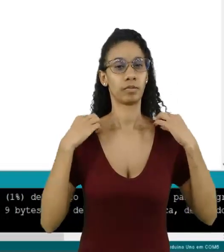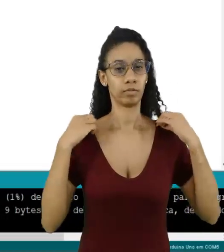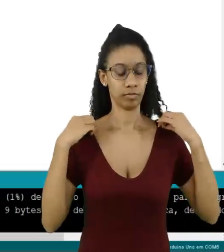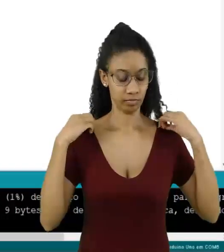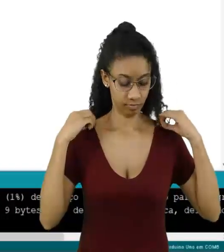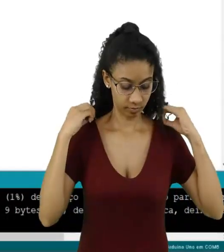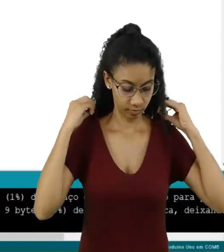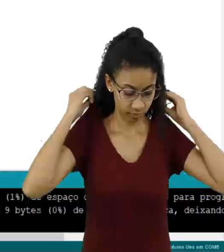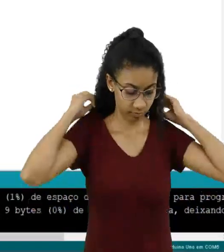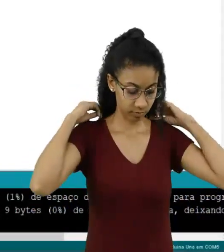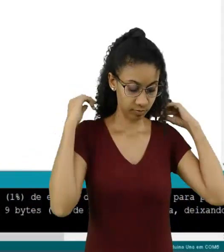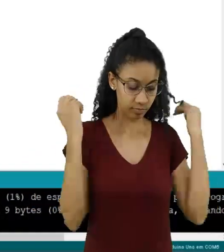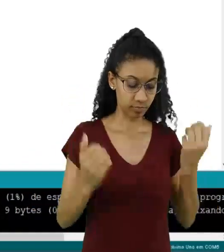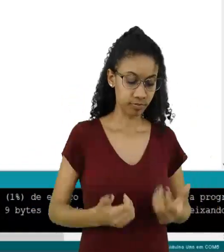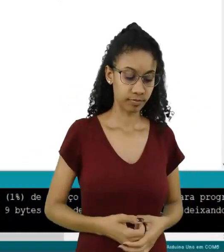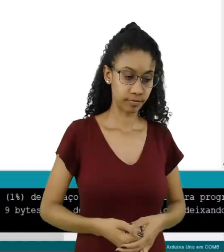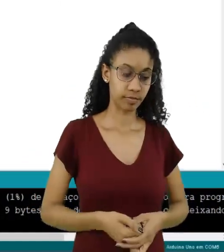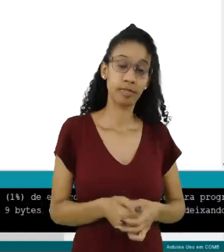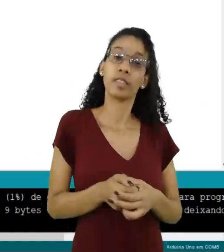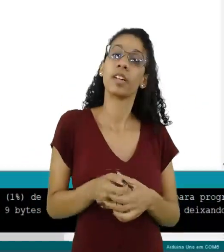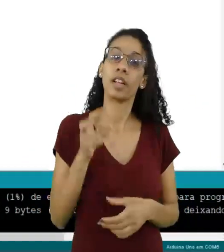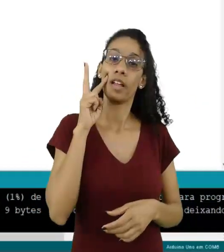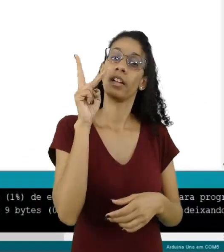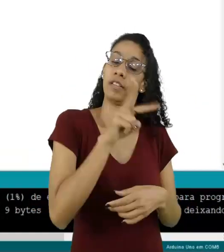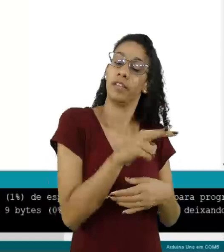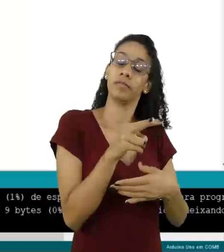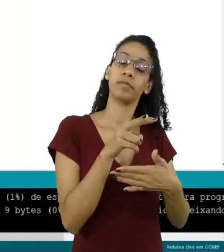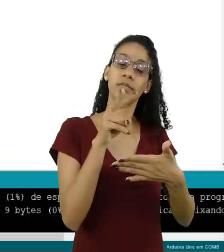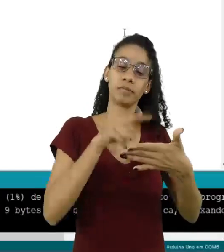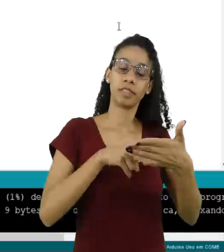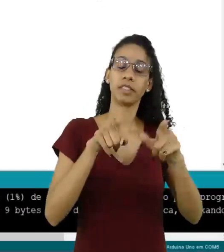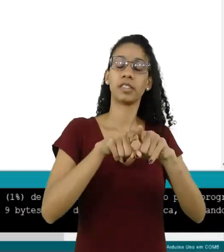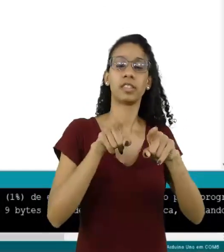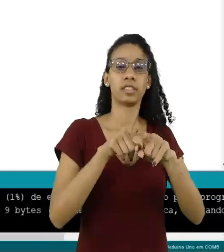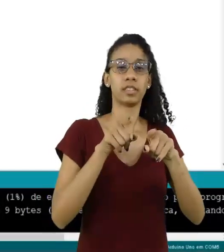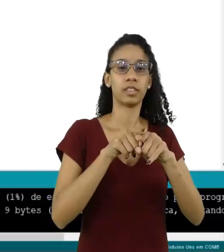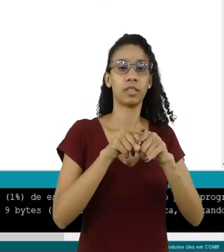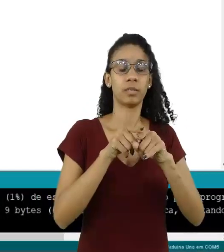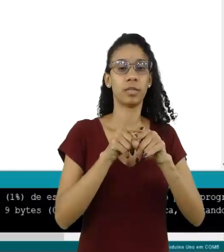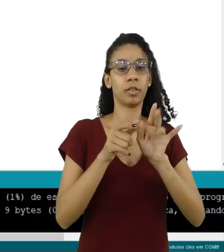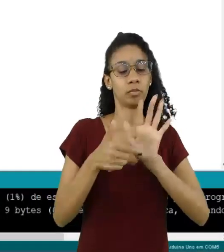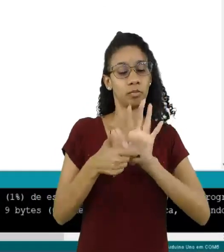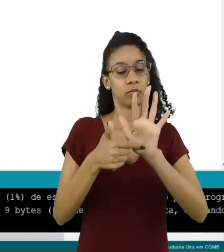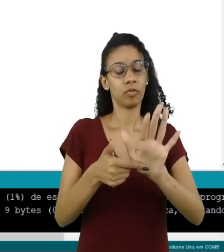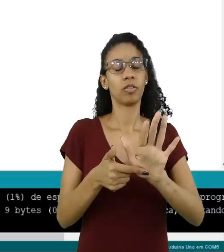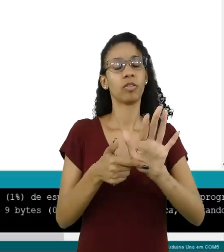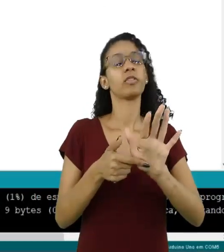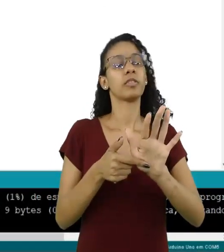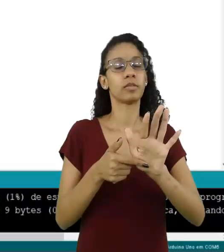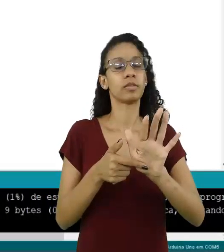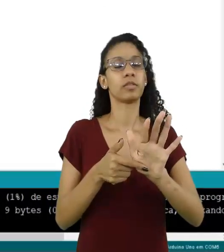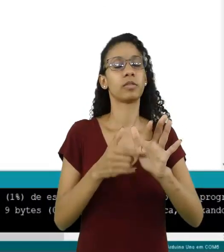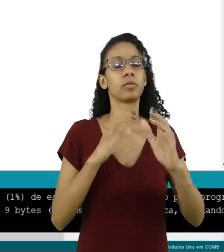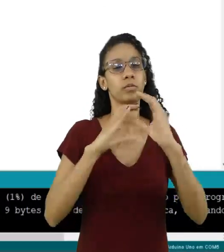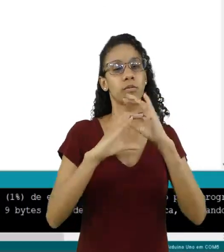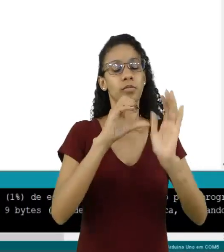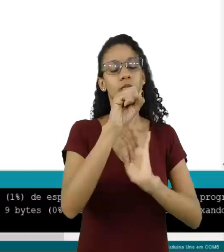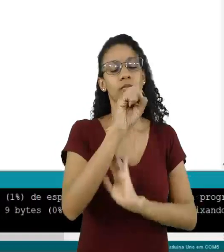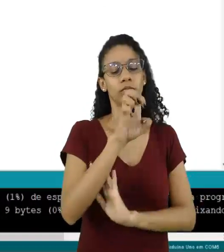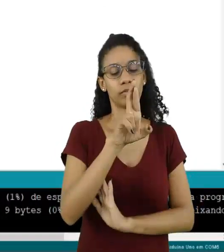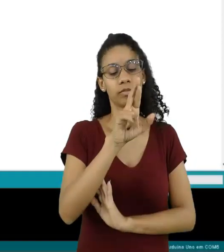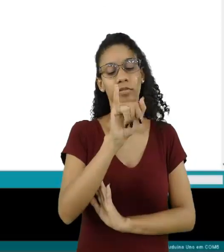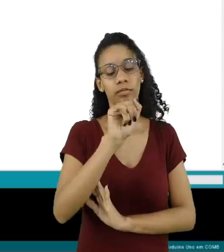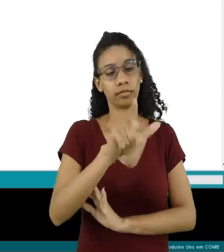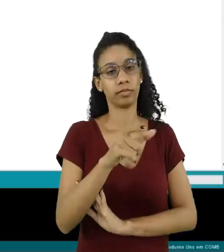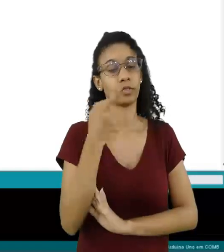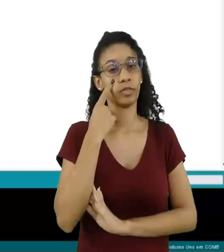Vou trazer isso aqui para baixo. Pronto. Ele está lendo o sinal analógico na porta 0 e imprimindo via comunicação serial. Então agora, quando eu gravo